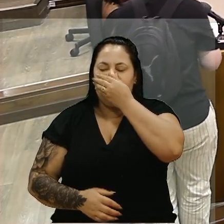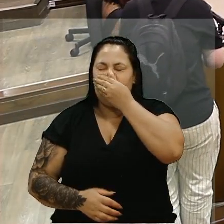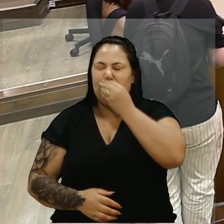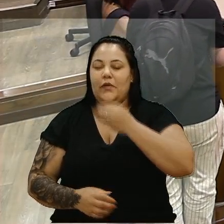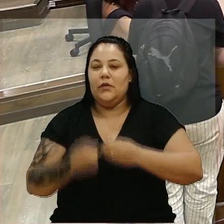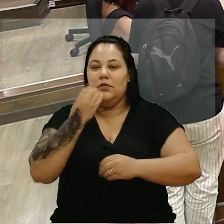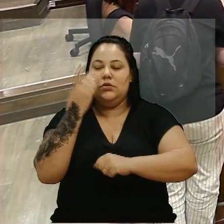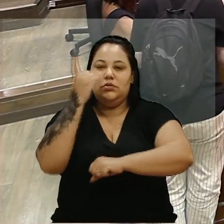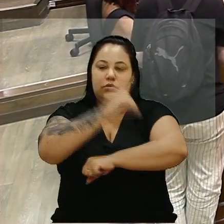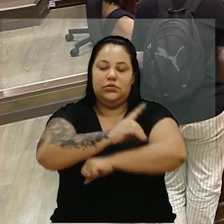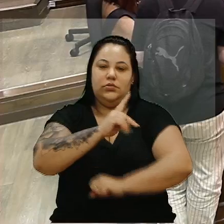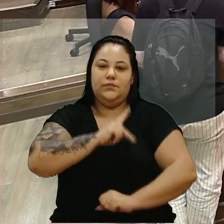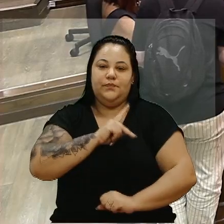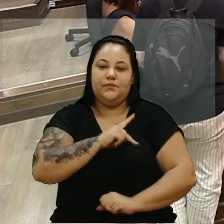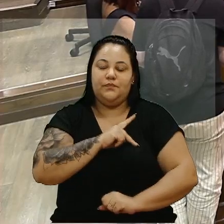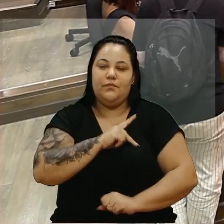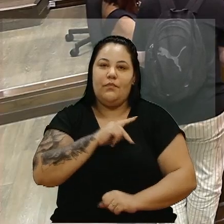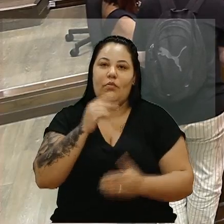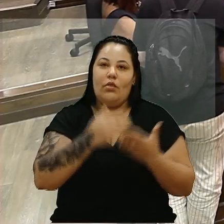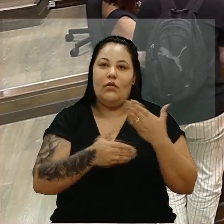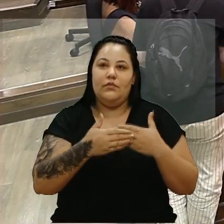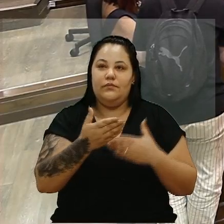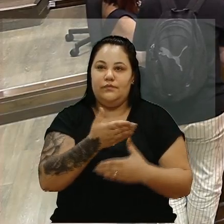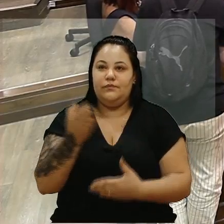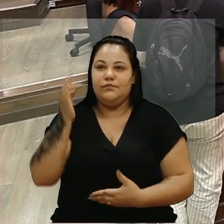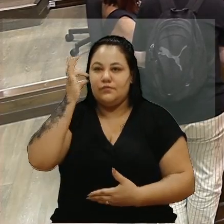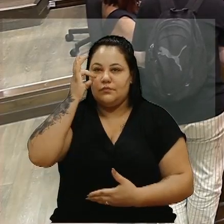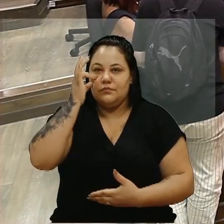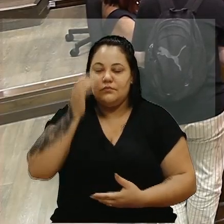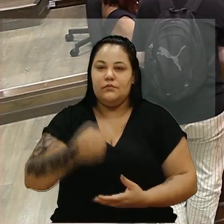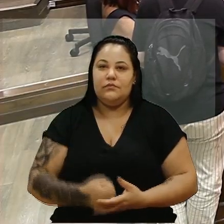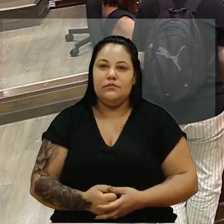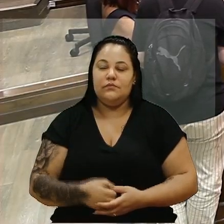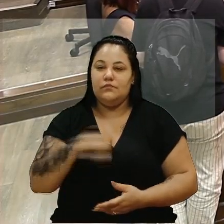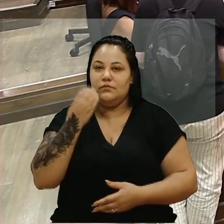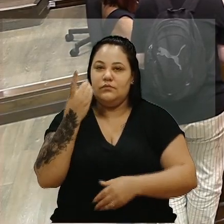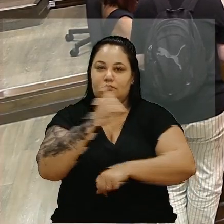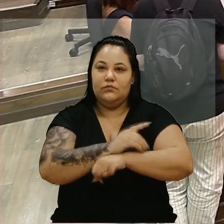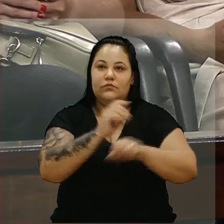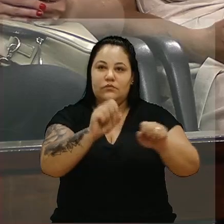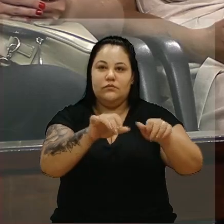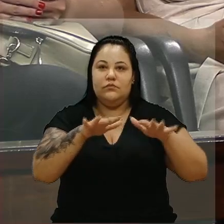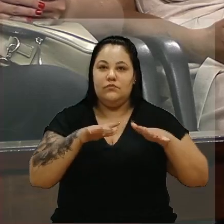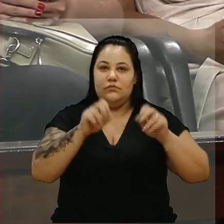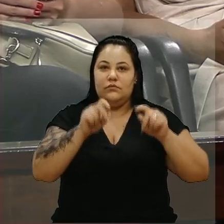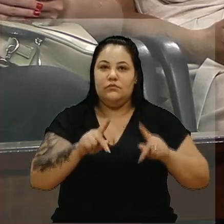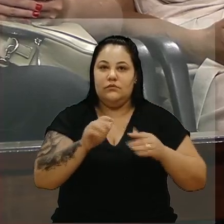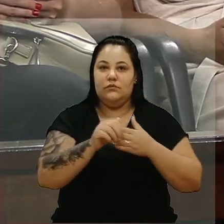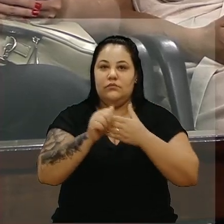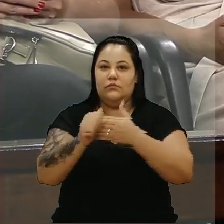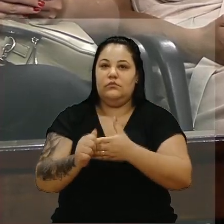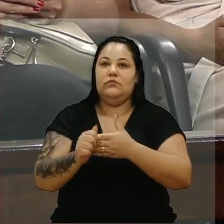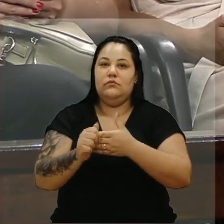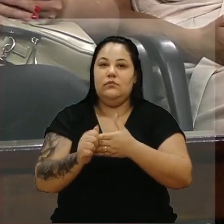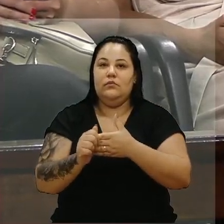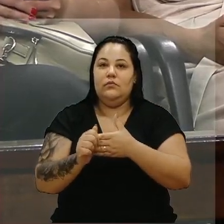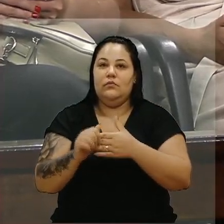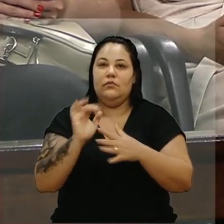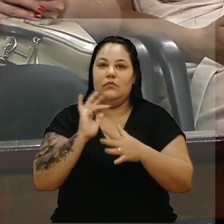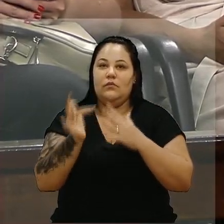Bom dia, presidente. Bom dia, vereadores. Bom dia, plateia e todos que nos assistem pelas redes sociais e pela TV